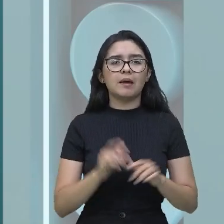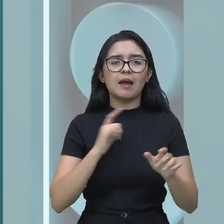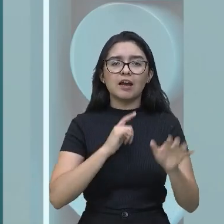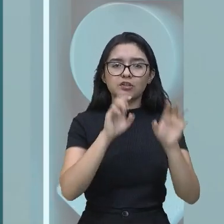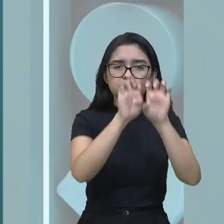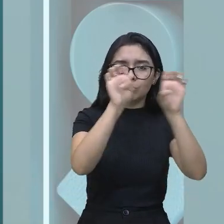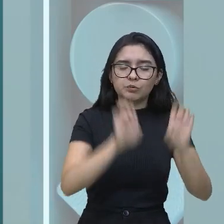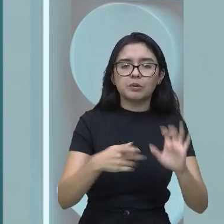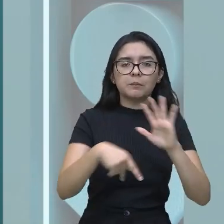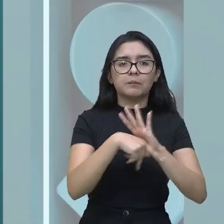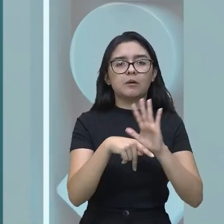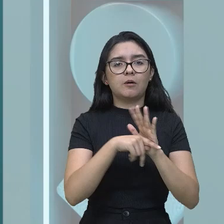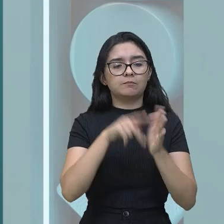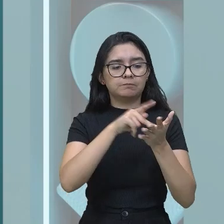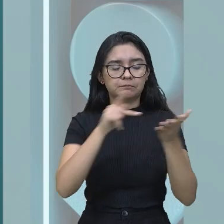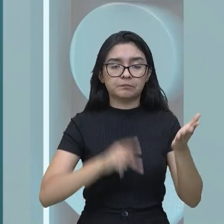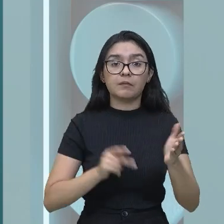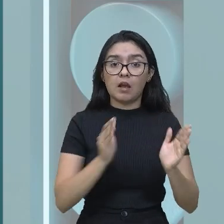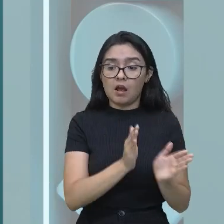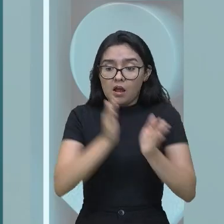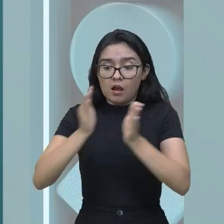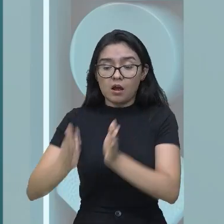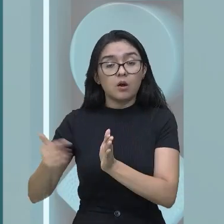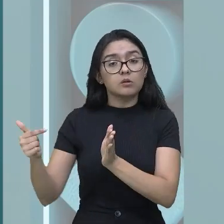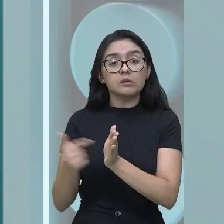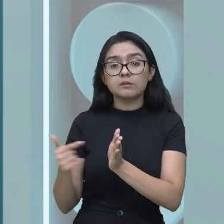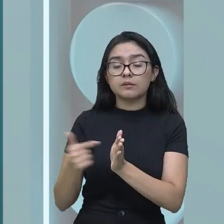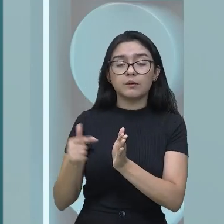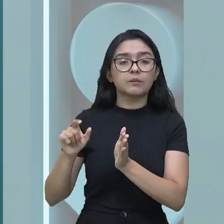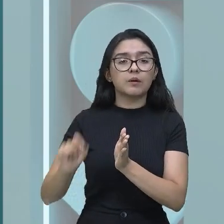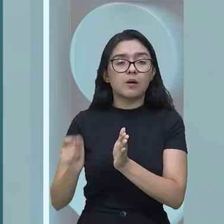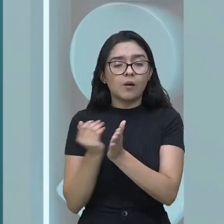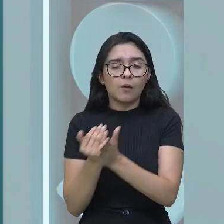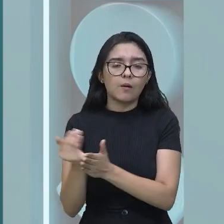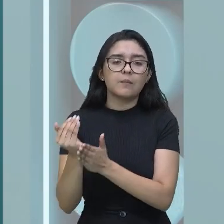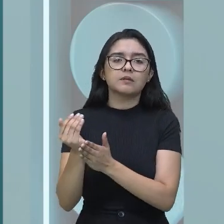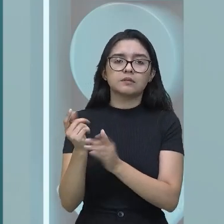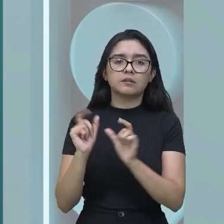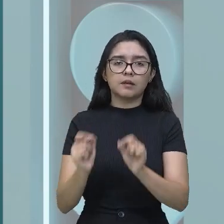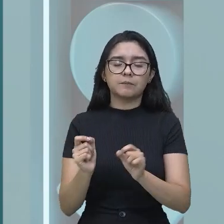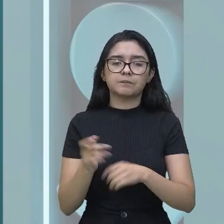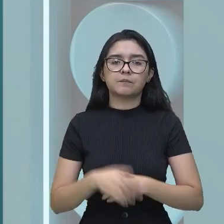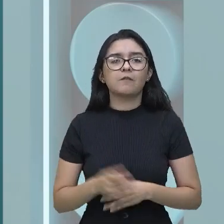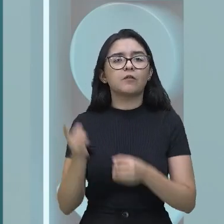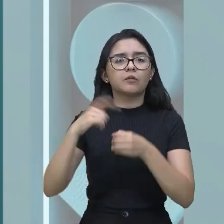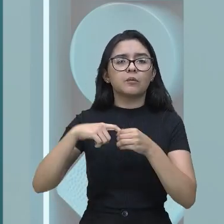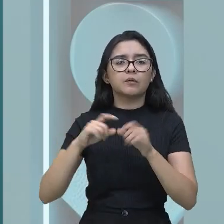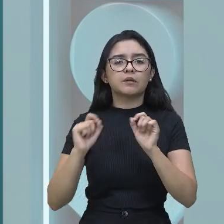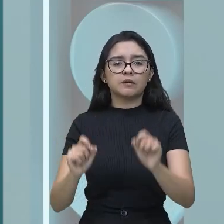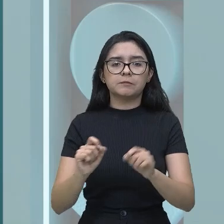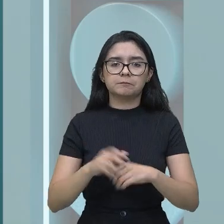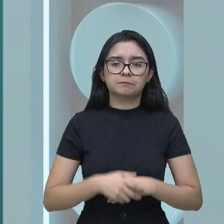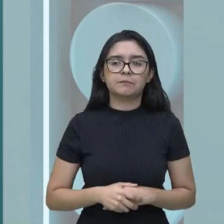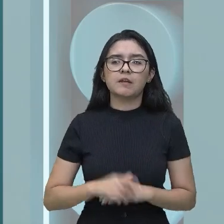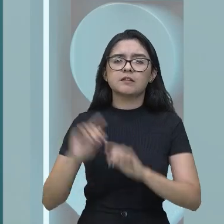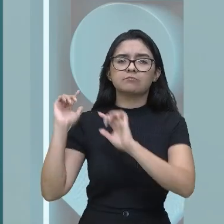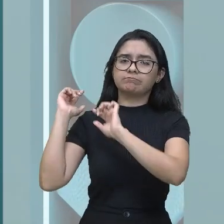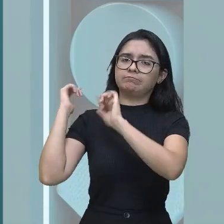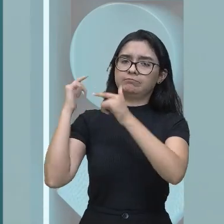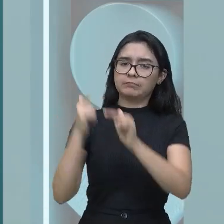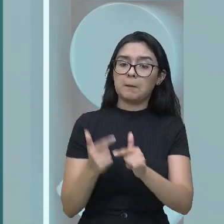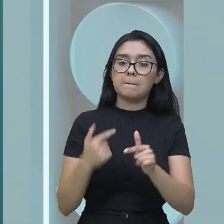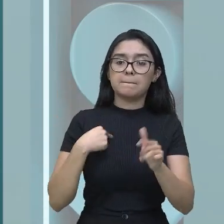tradição clássica nesse outro momento aqui na segunda fase nós começamos a ter um resgate dessas formas clássicas dessas